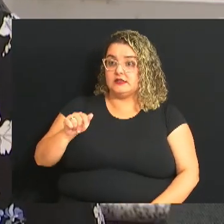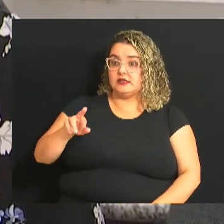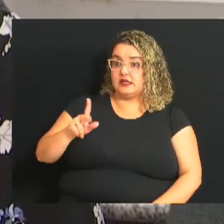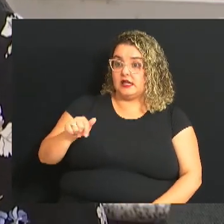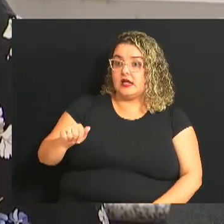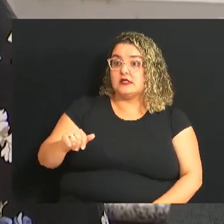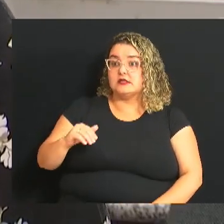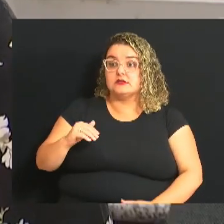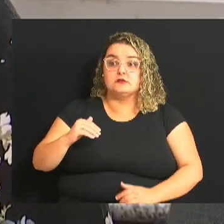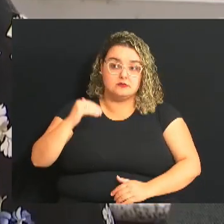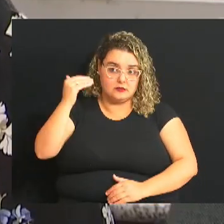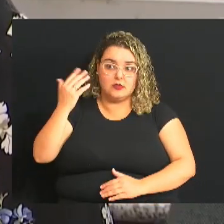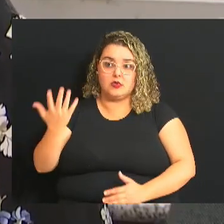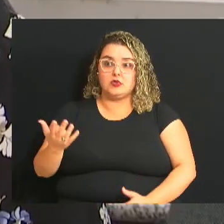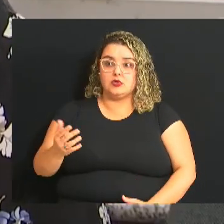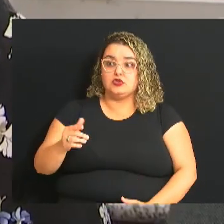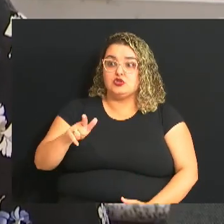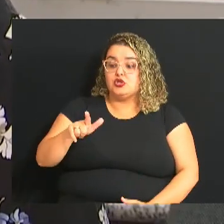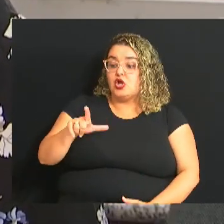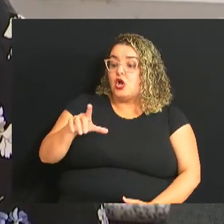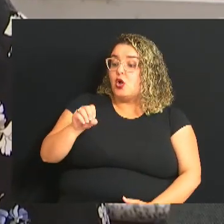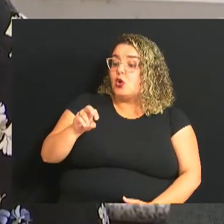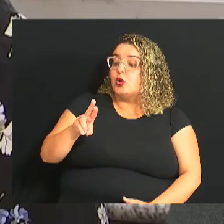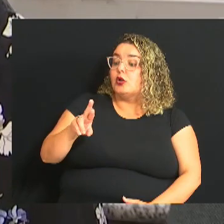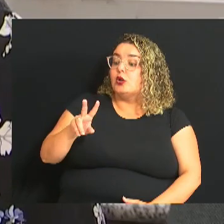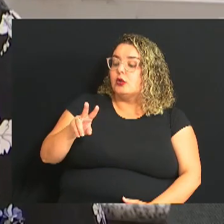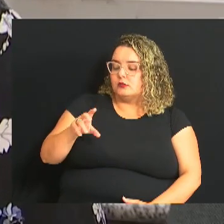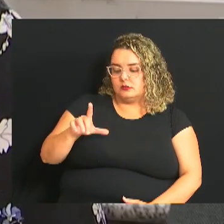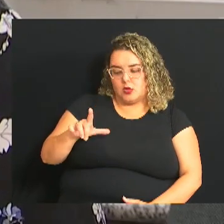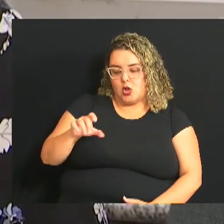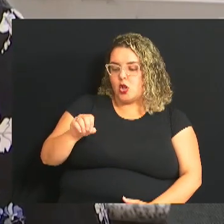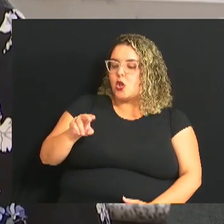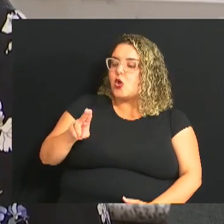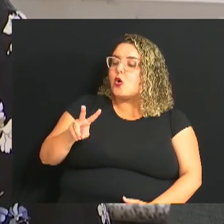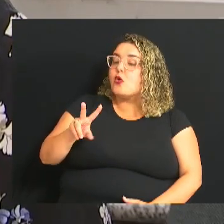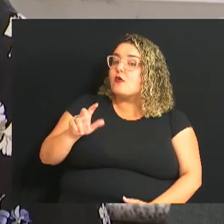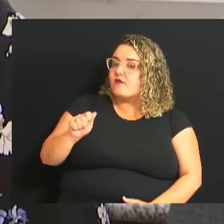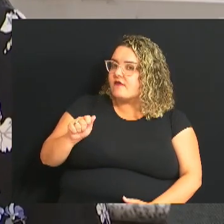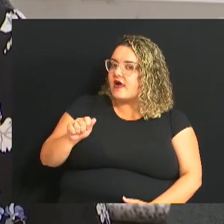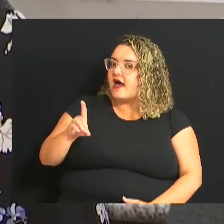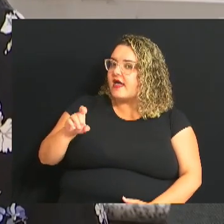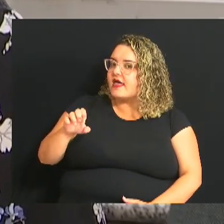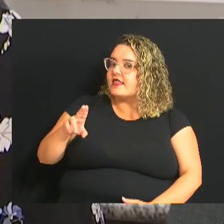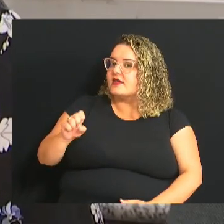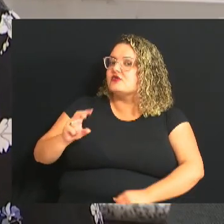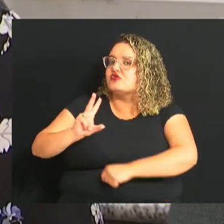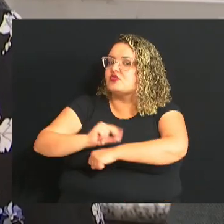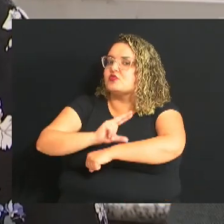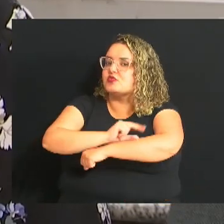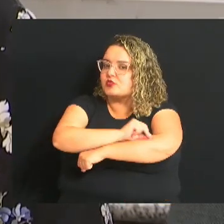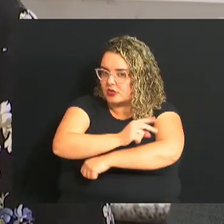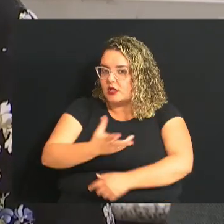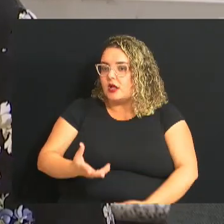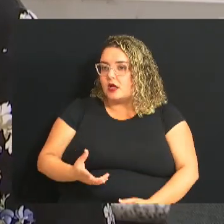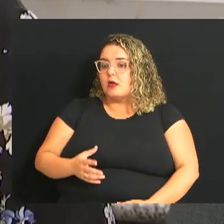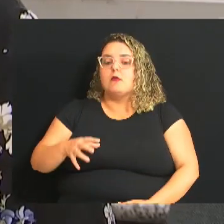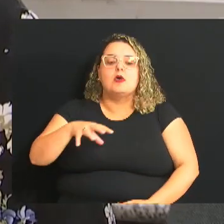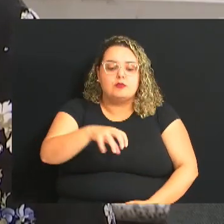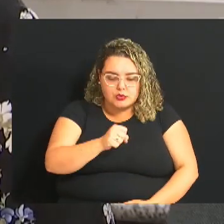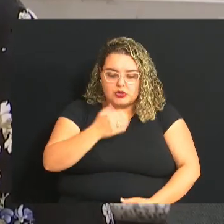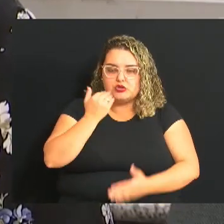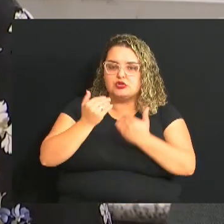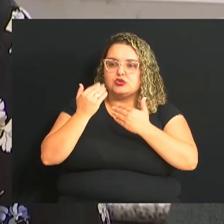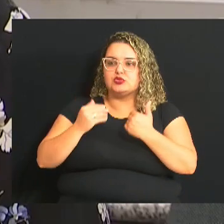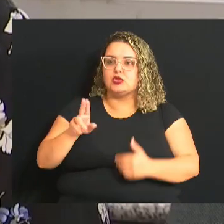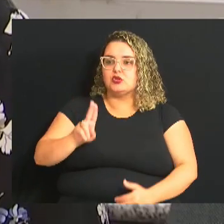sendo alimento de louva-a-Deus, de outros insetos, né? Então, qualquer predador, ele pode predar e usar a cigarra,